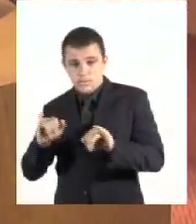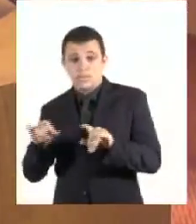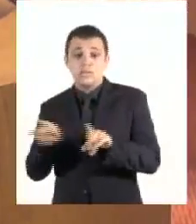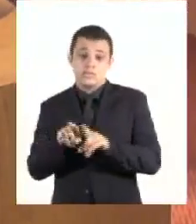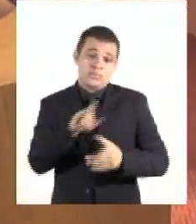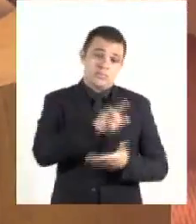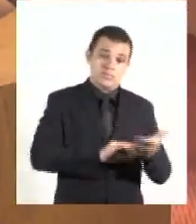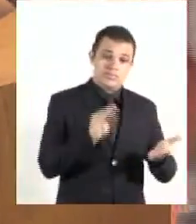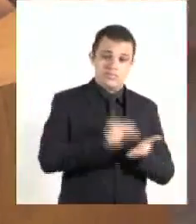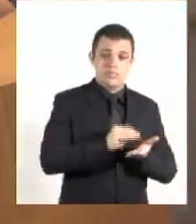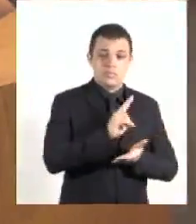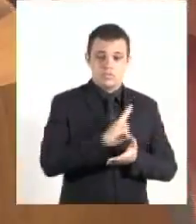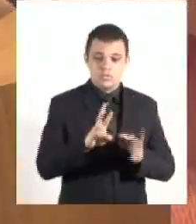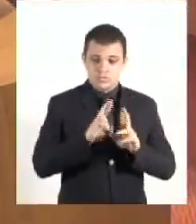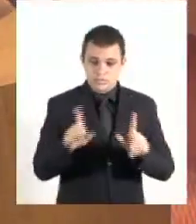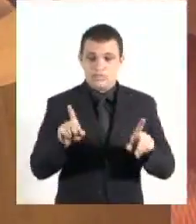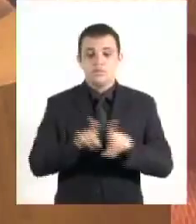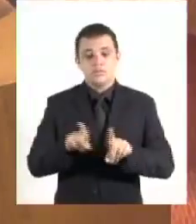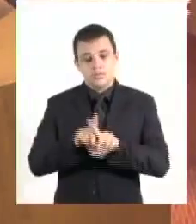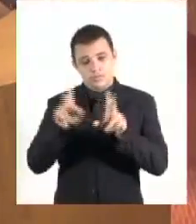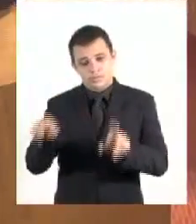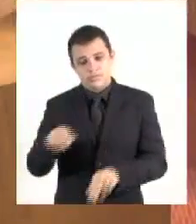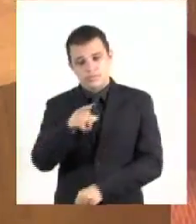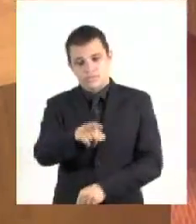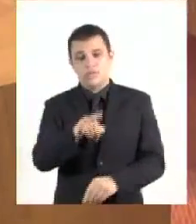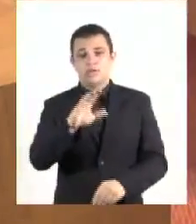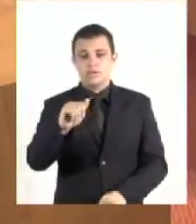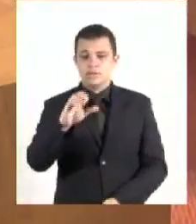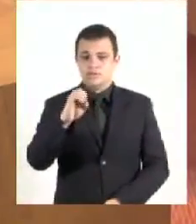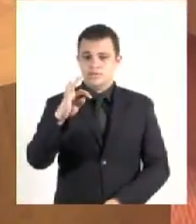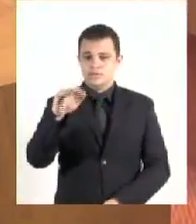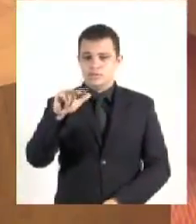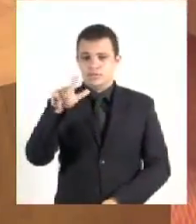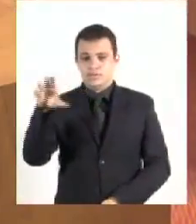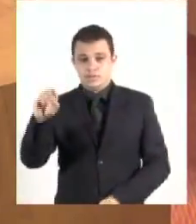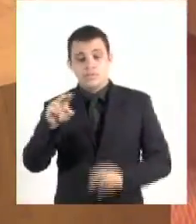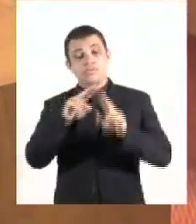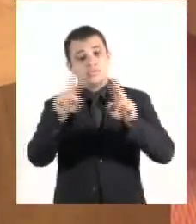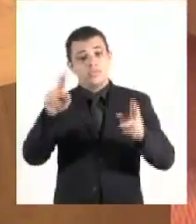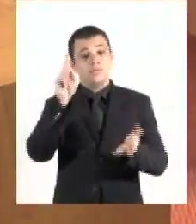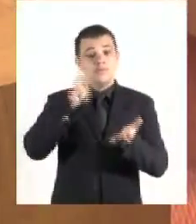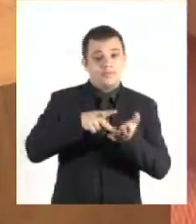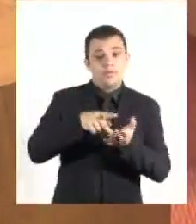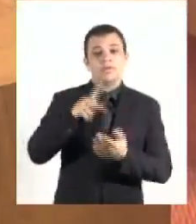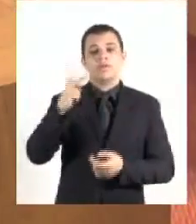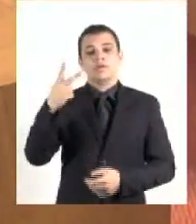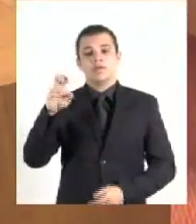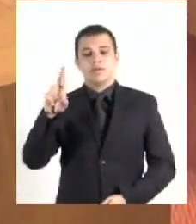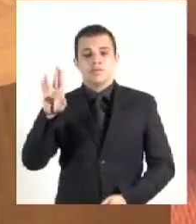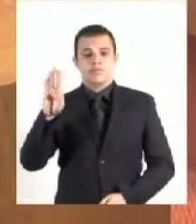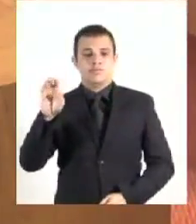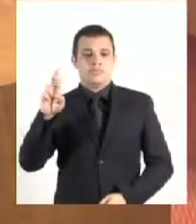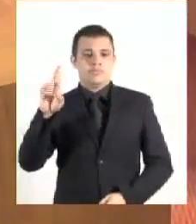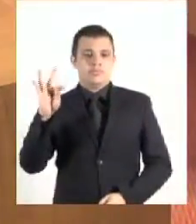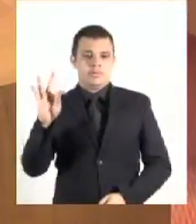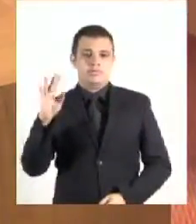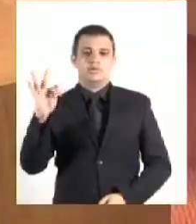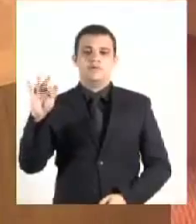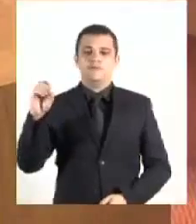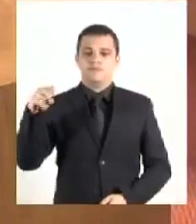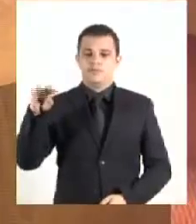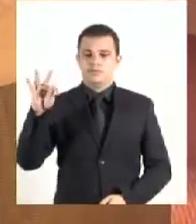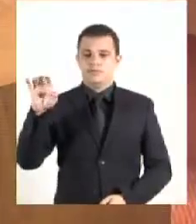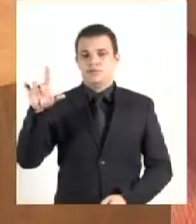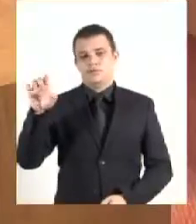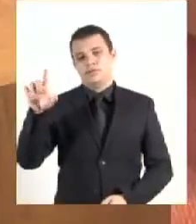ser Herbert Fontenelle. E fiz essa indicação, deputado Otelino, e peço aqui que a indicação não é da deputada Edilazo, espero que a indicação seja